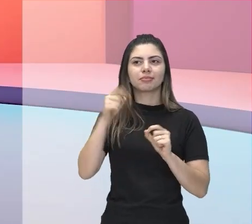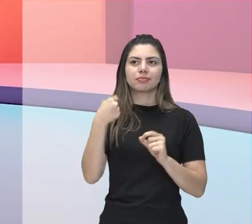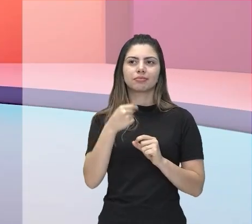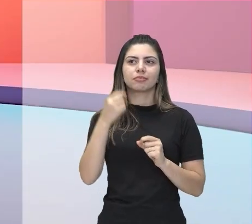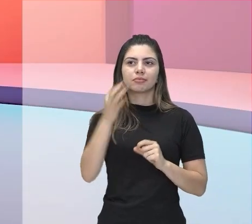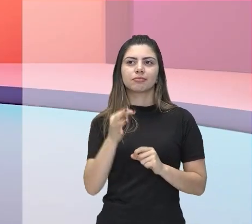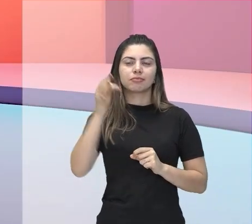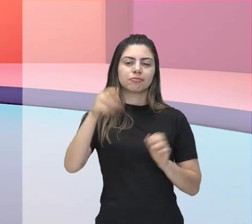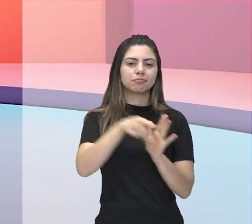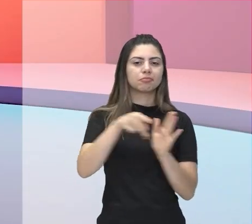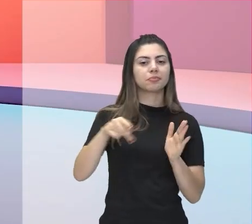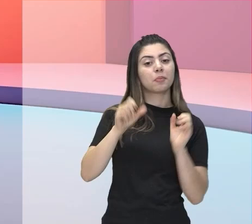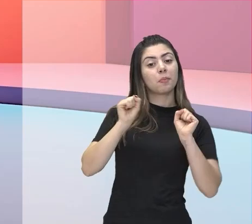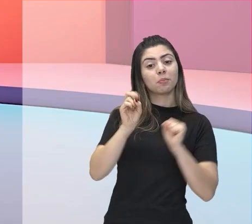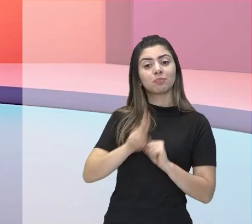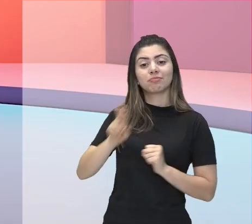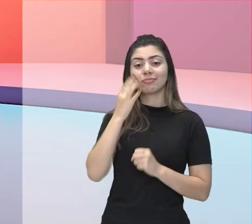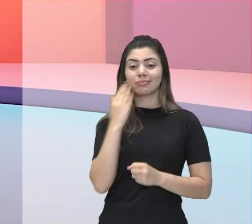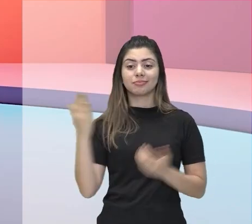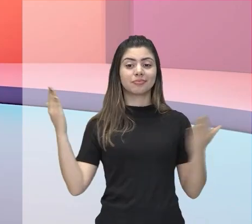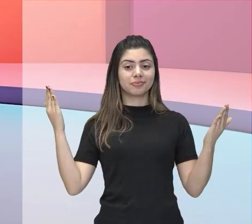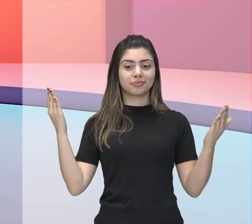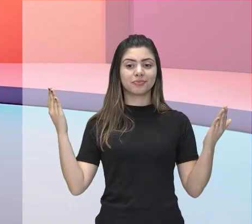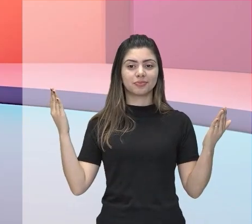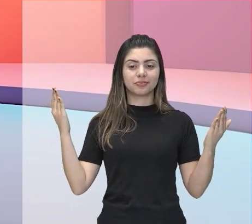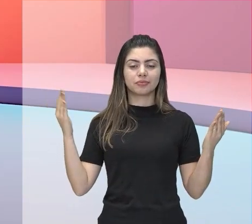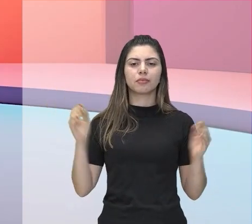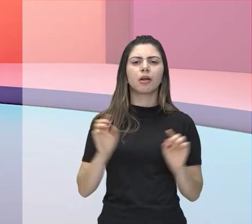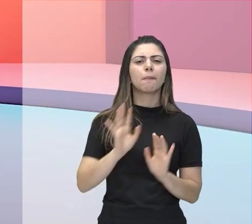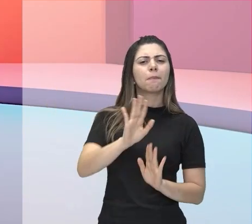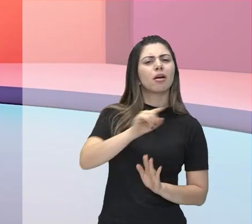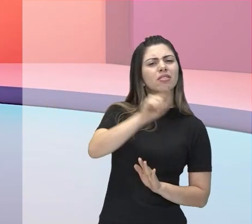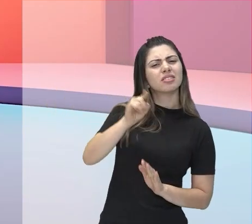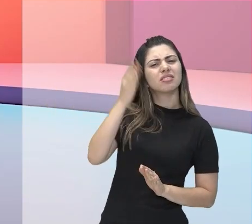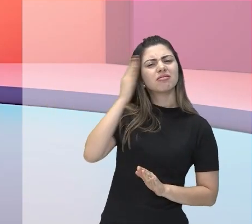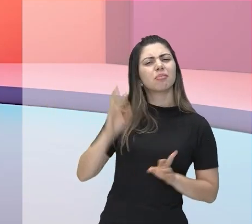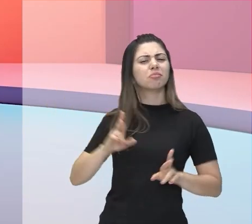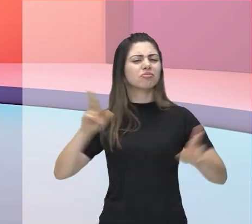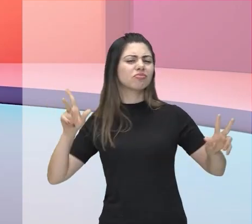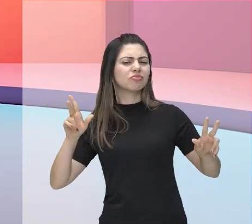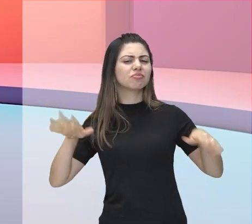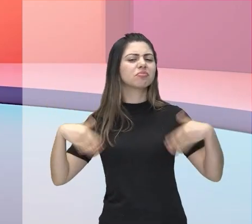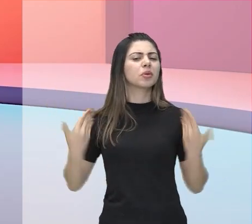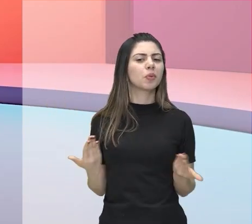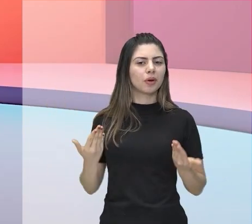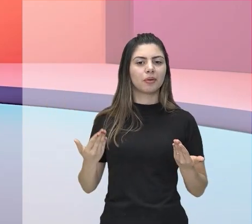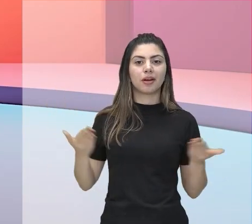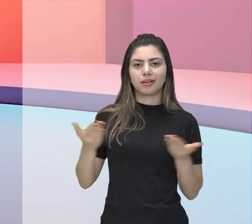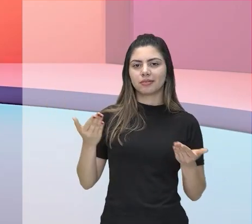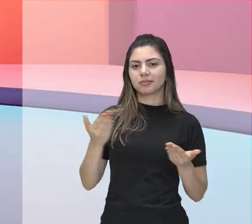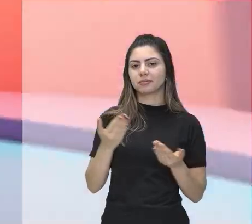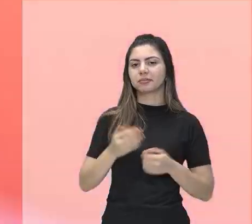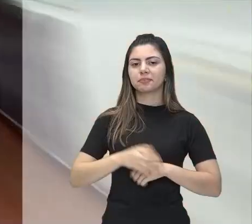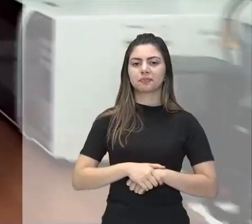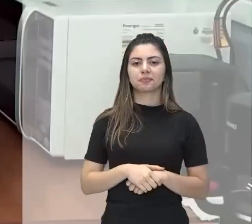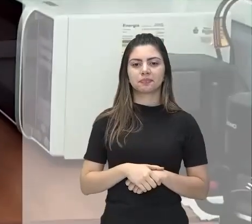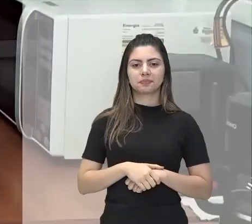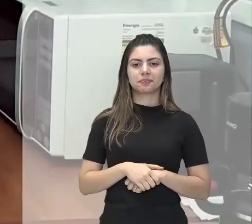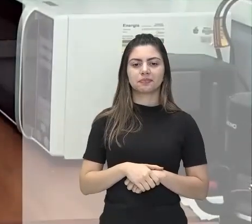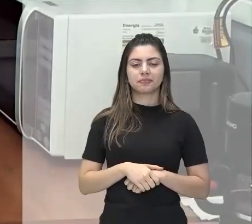nós podemos usar will or going to. Mas você sabe a diferença entre eles? Let's check it!